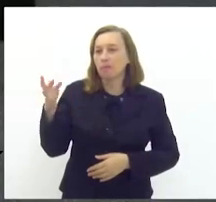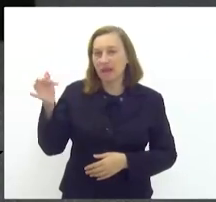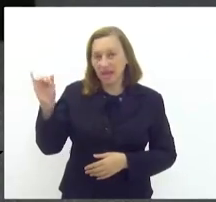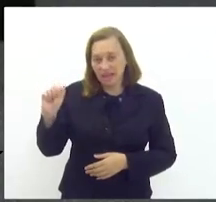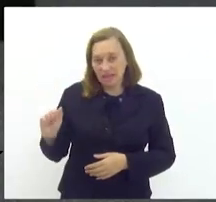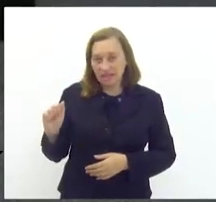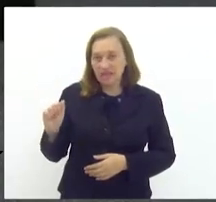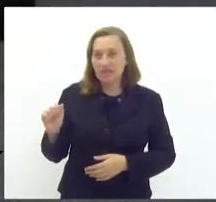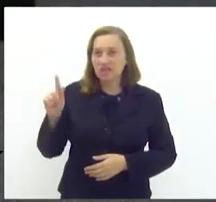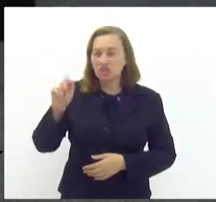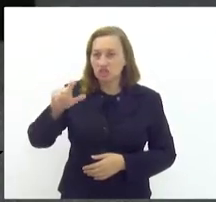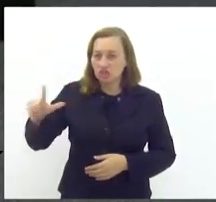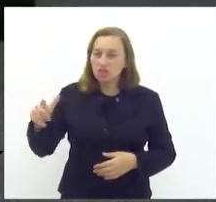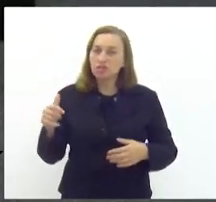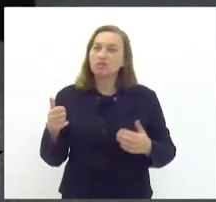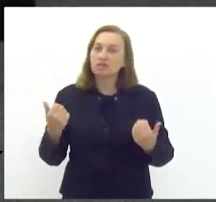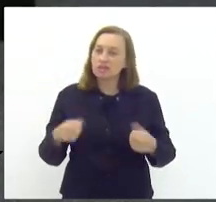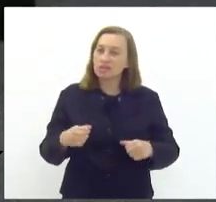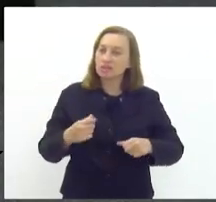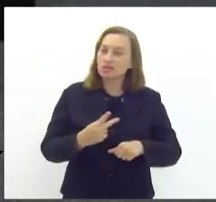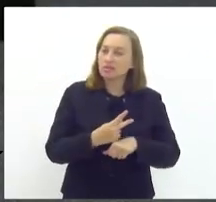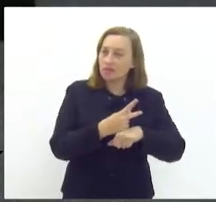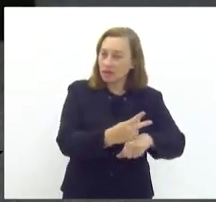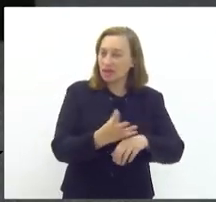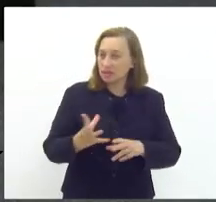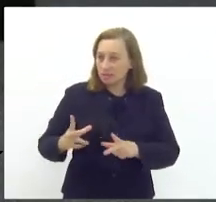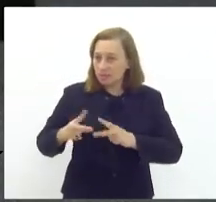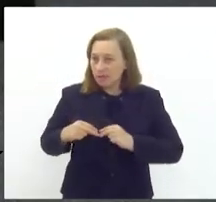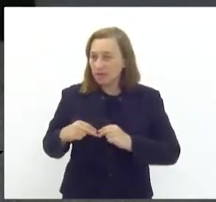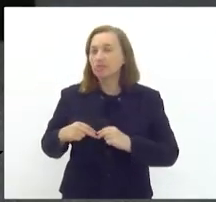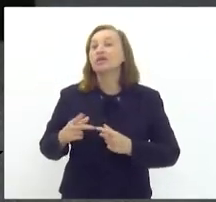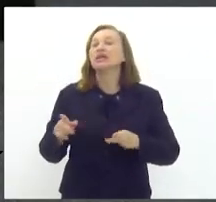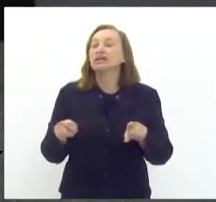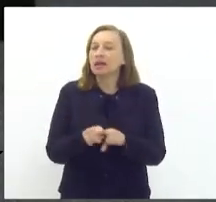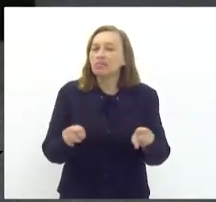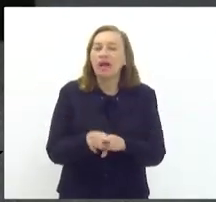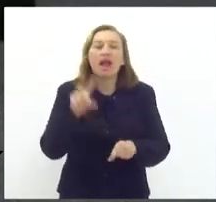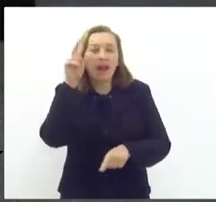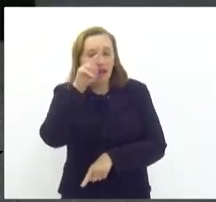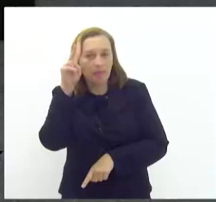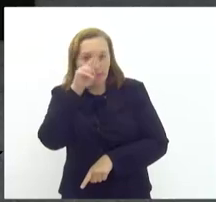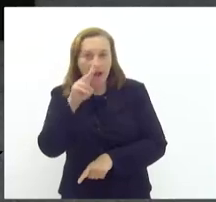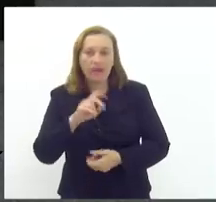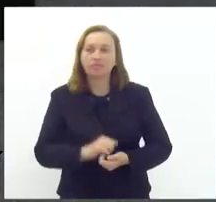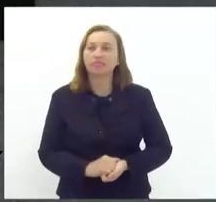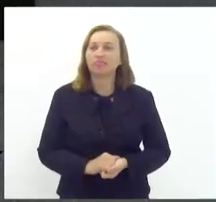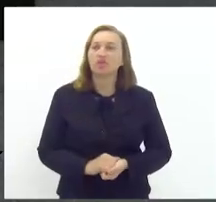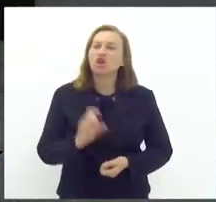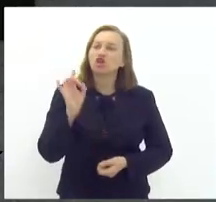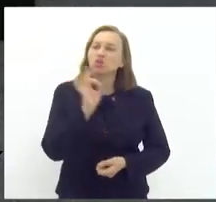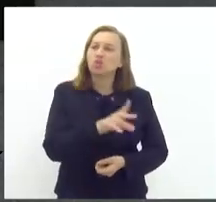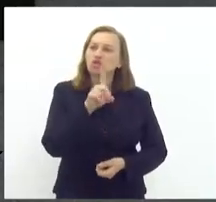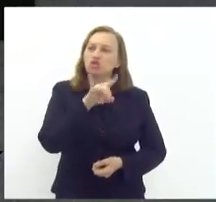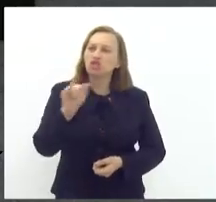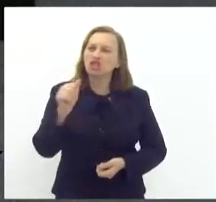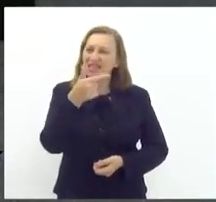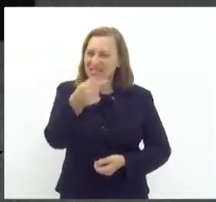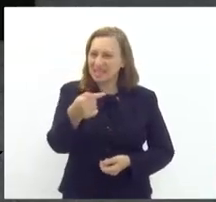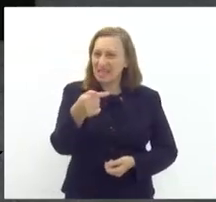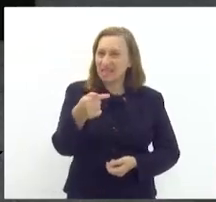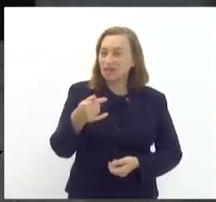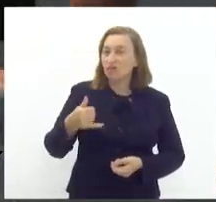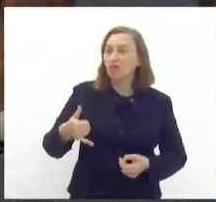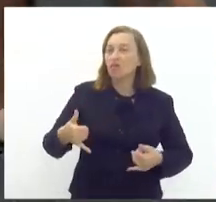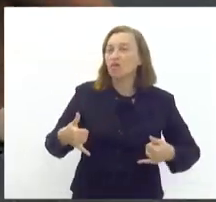essa comenda do prêmio Dandara e também precisamos lembrar que no último dia sete foi